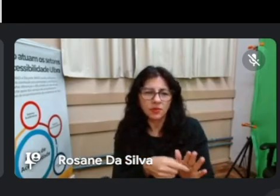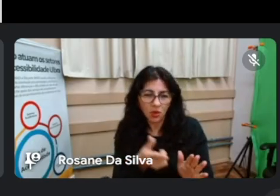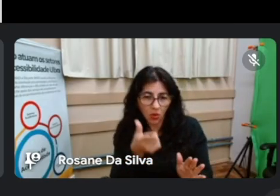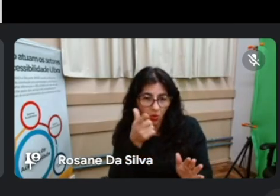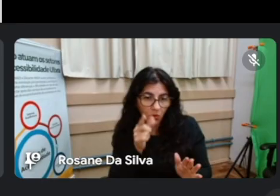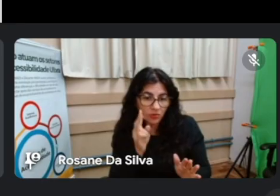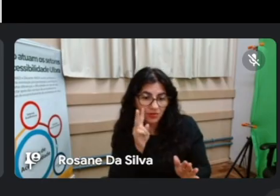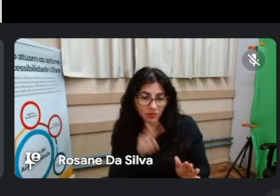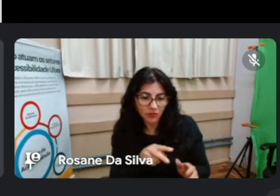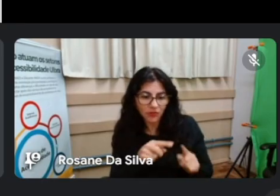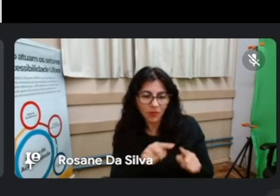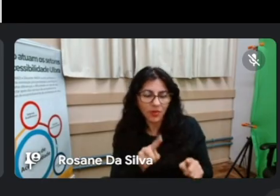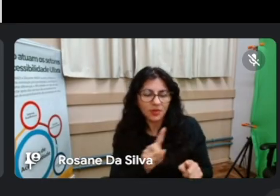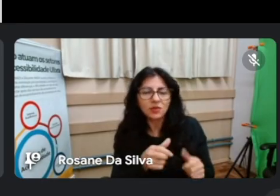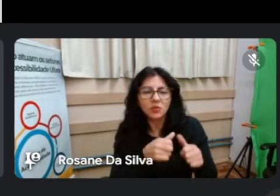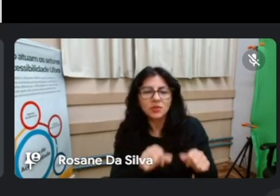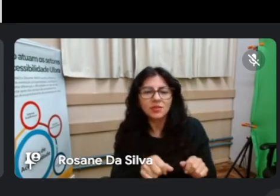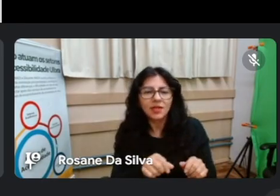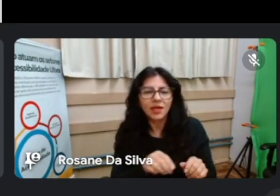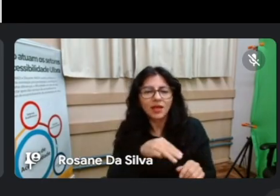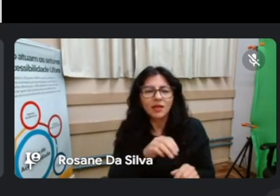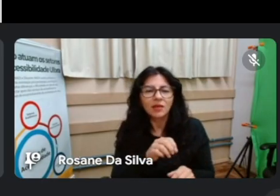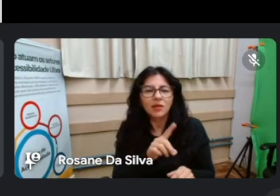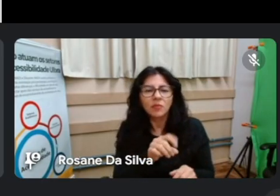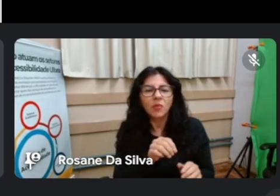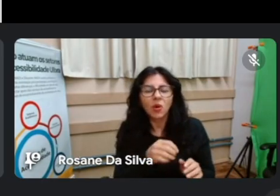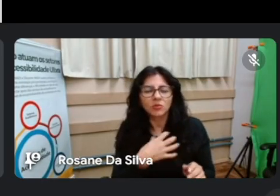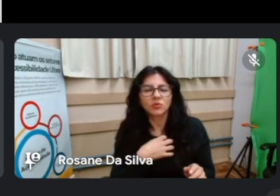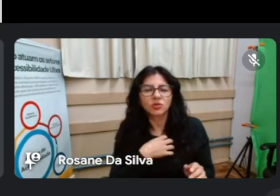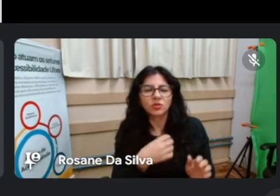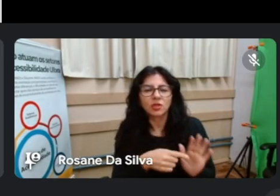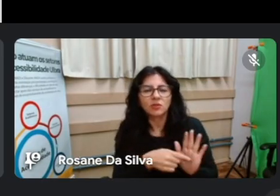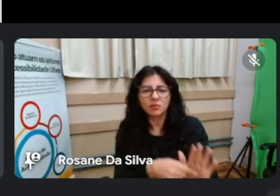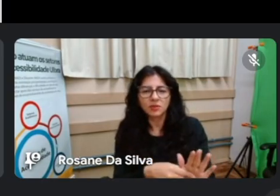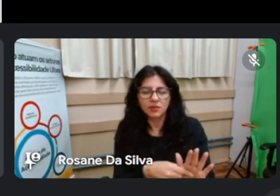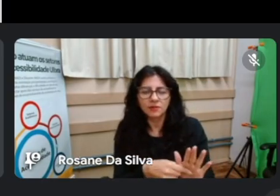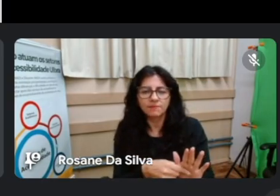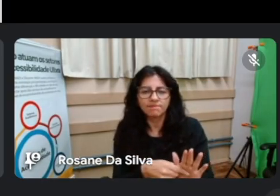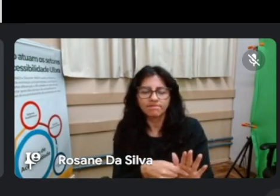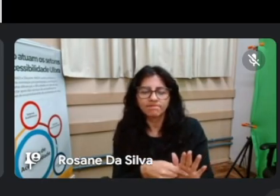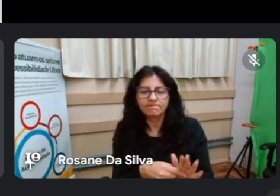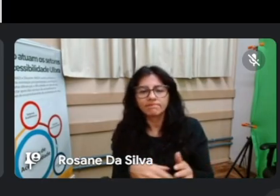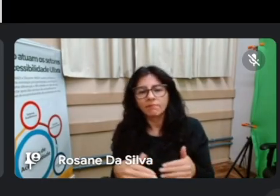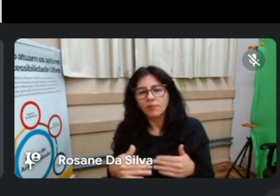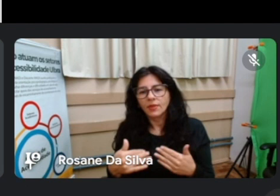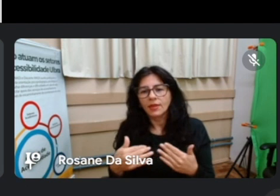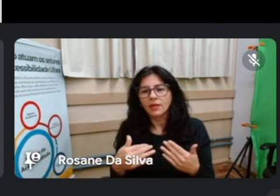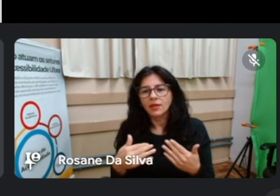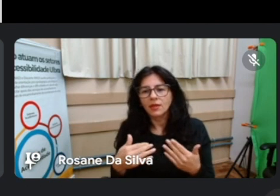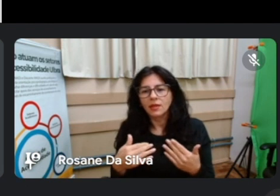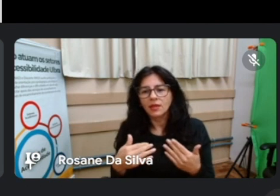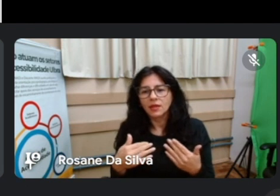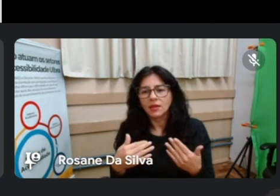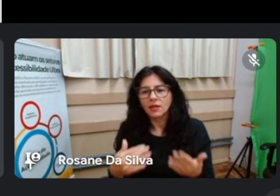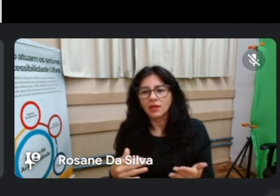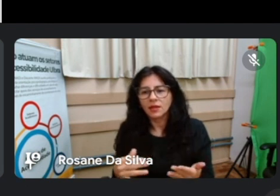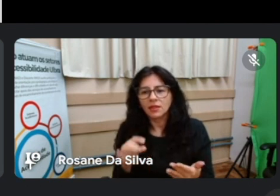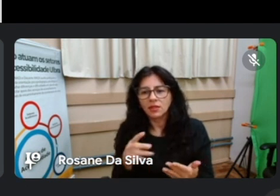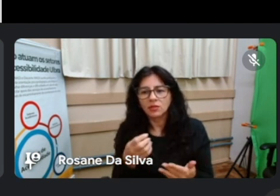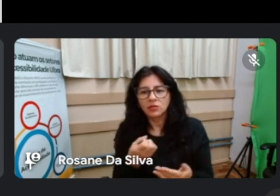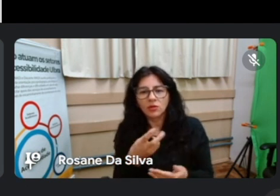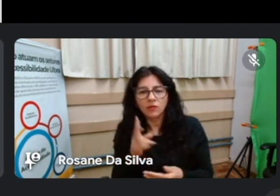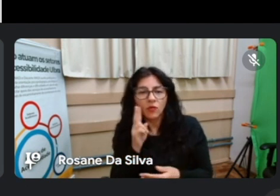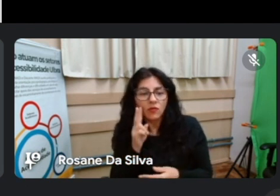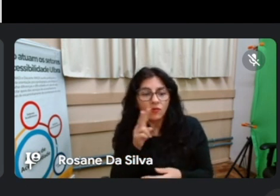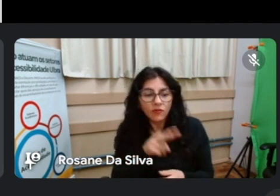em modo de apresentação aí tá aí nesse caso eu eu não vou eu eu só vou enxergar aqui a apresentação não